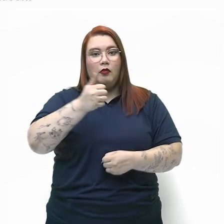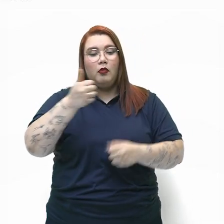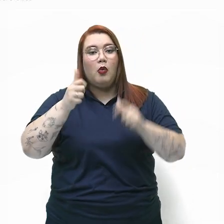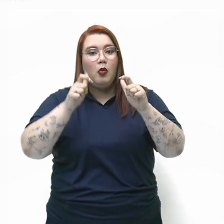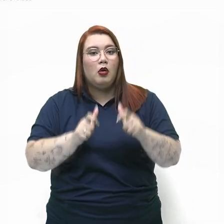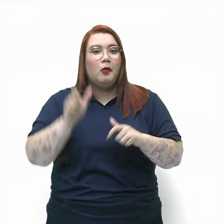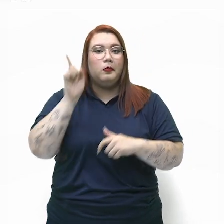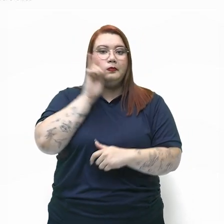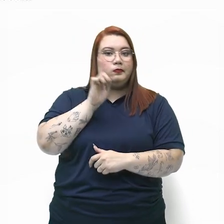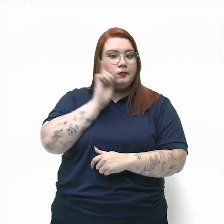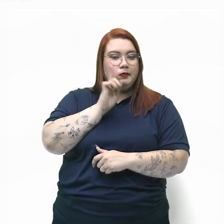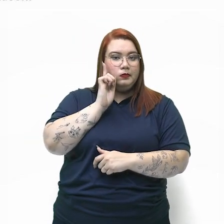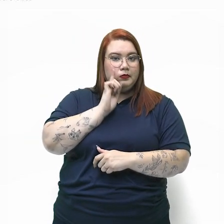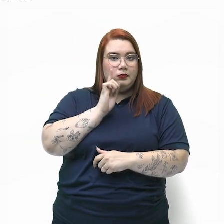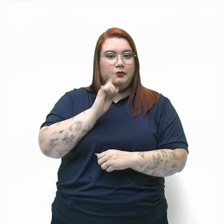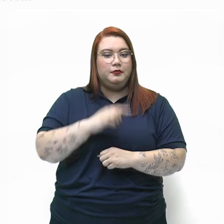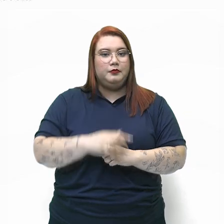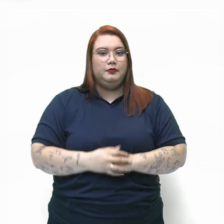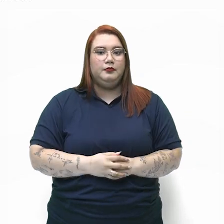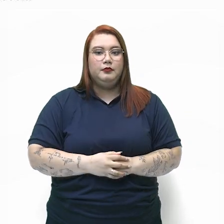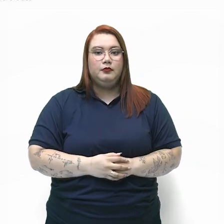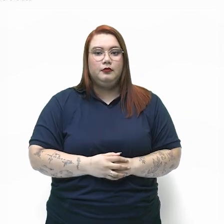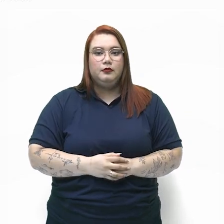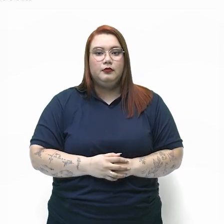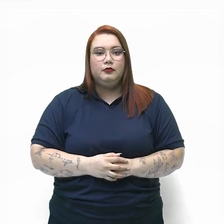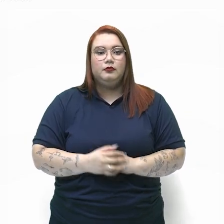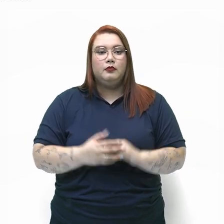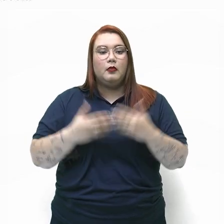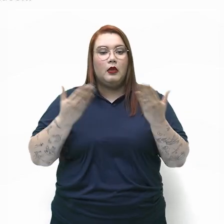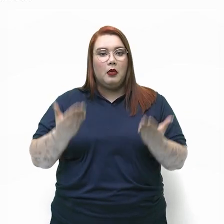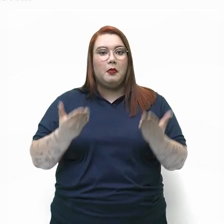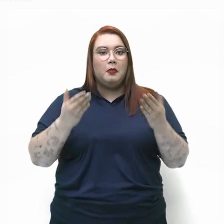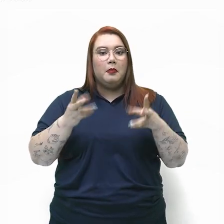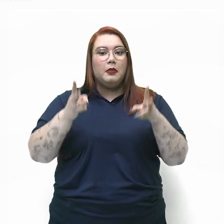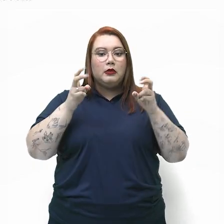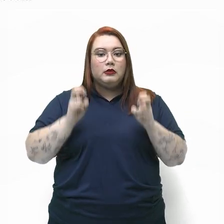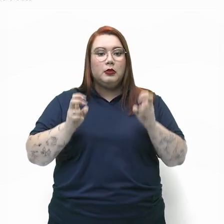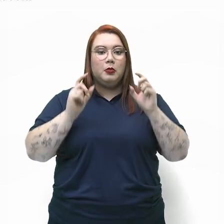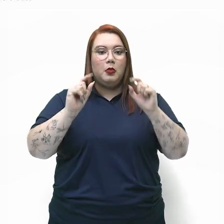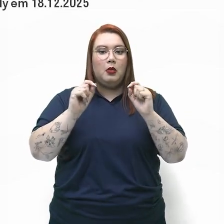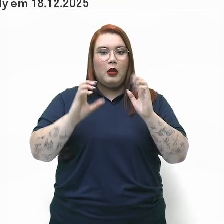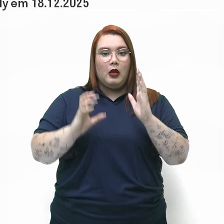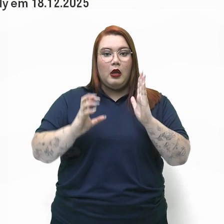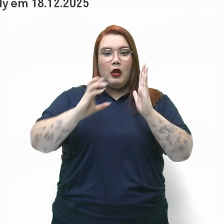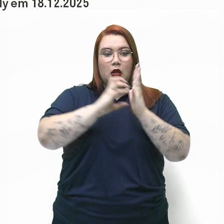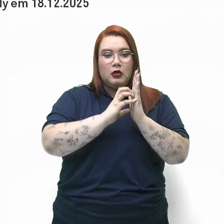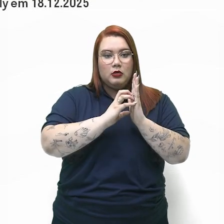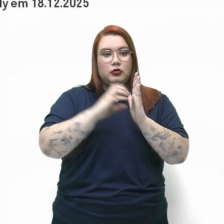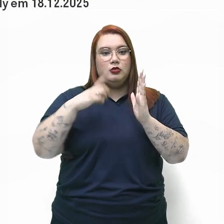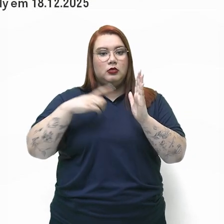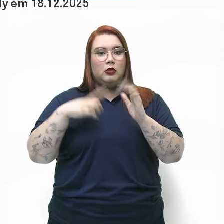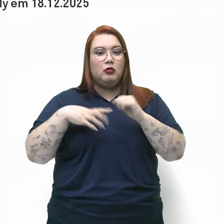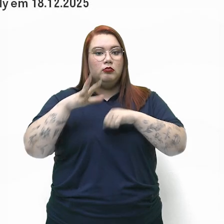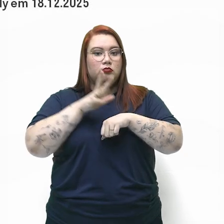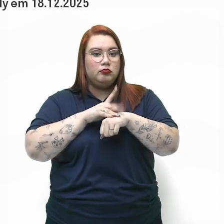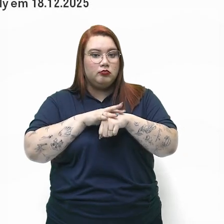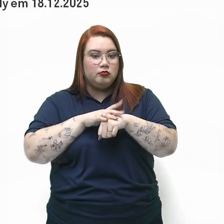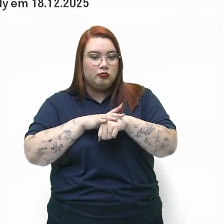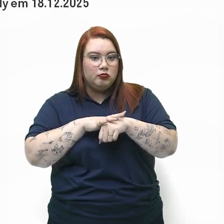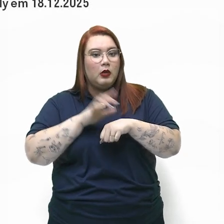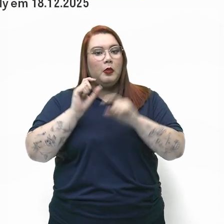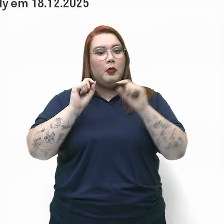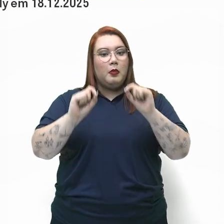em 1981. Então, a gente vai observar que a AIDS ela é causada